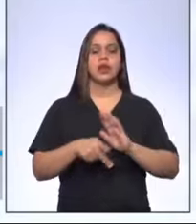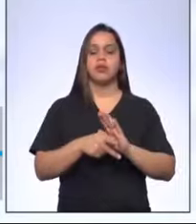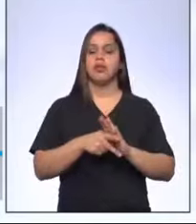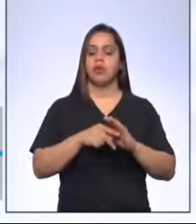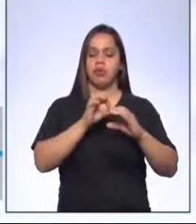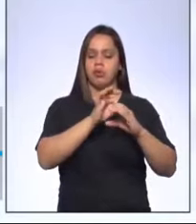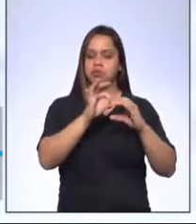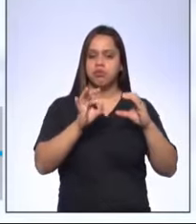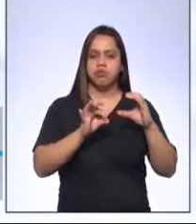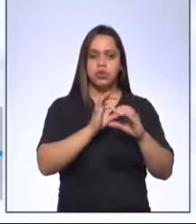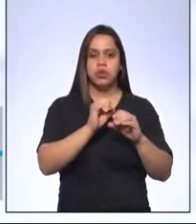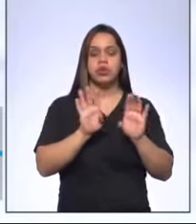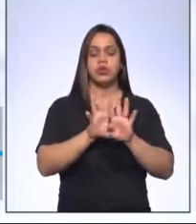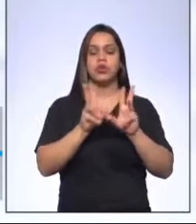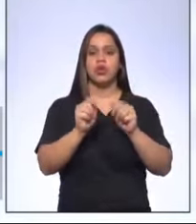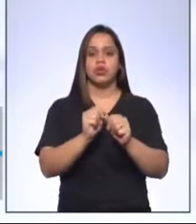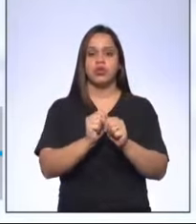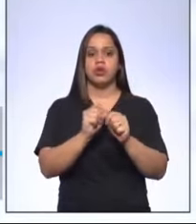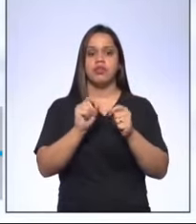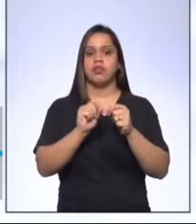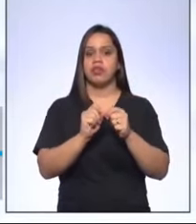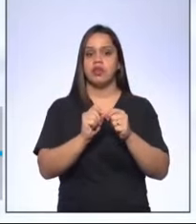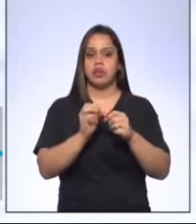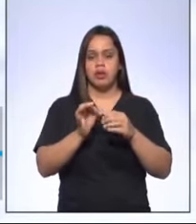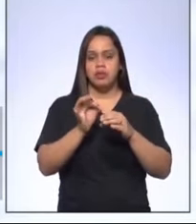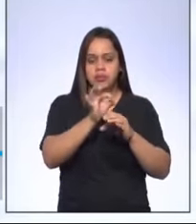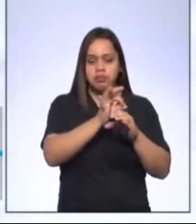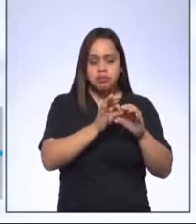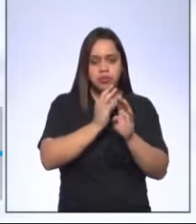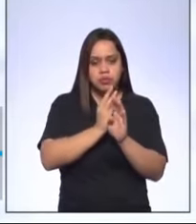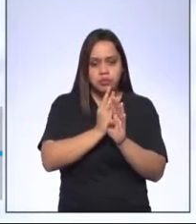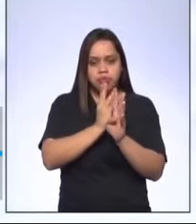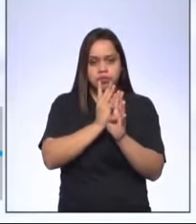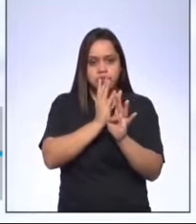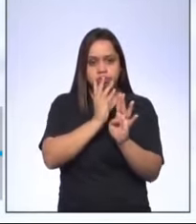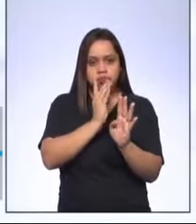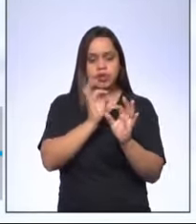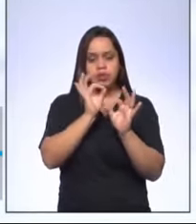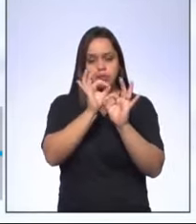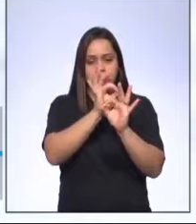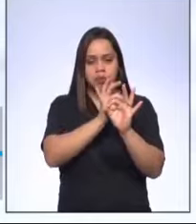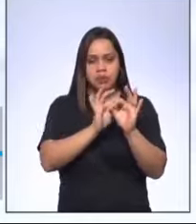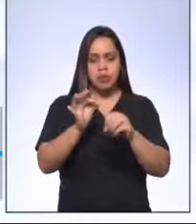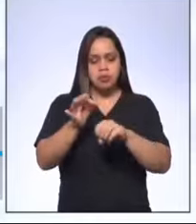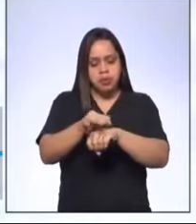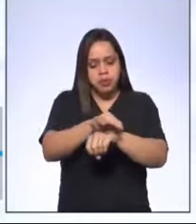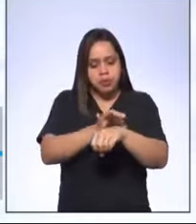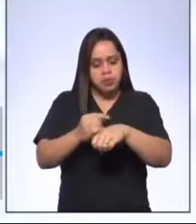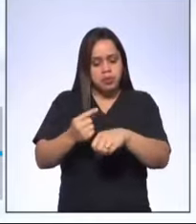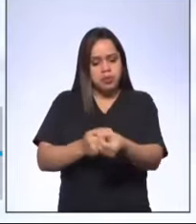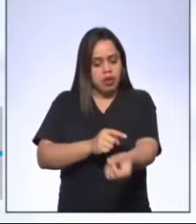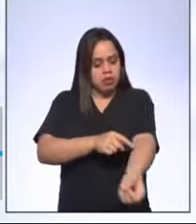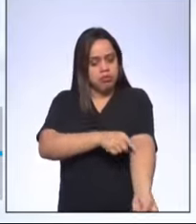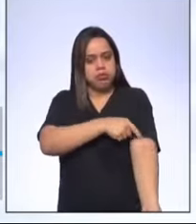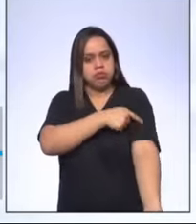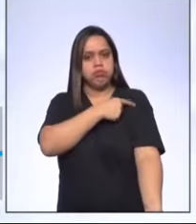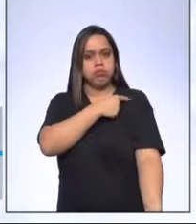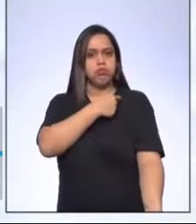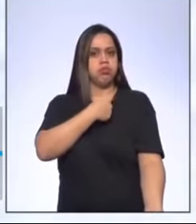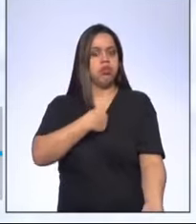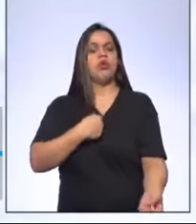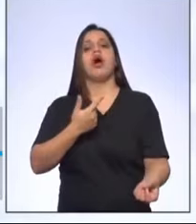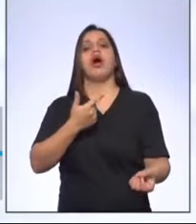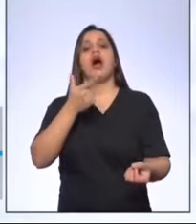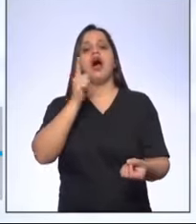passar enfileiradinhas por causa da espessura da veia e da artéria, elas têm que passar enfileiradinhas. E aí, possibilita essa